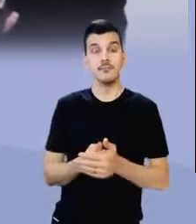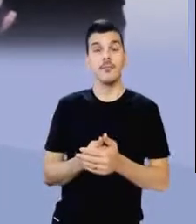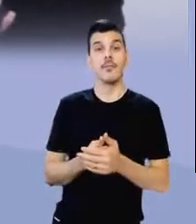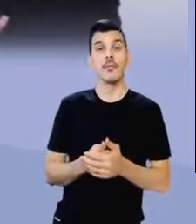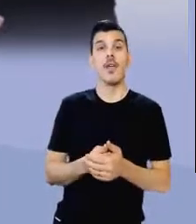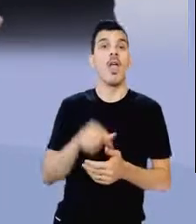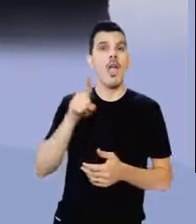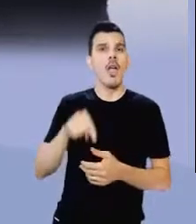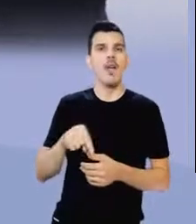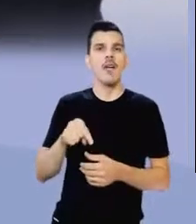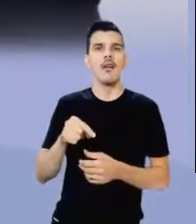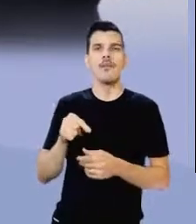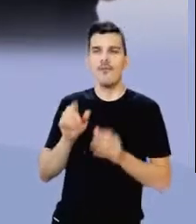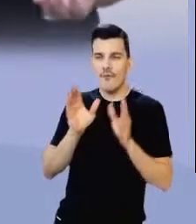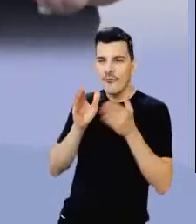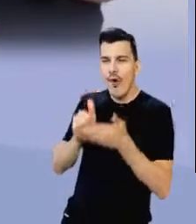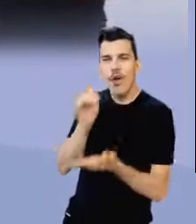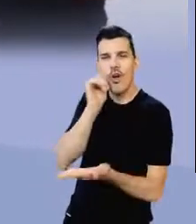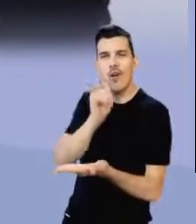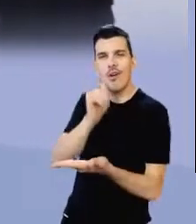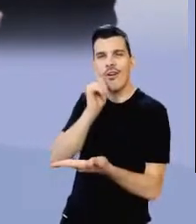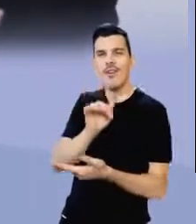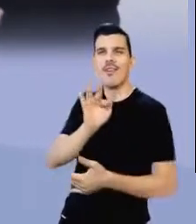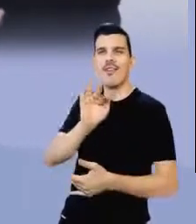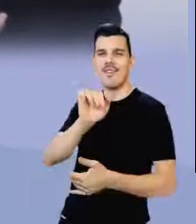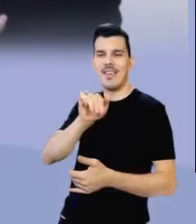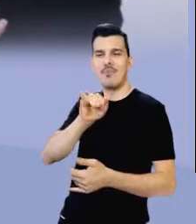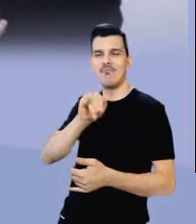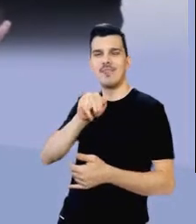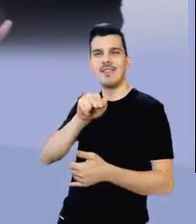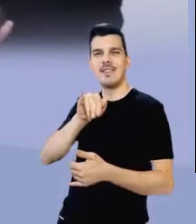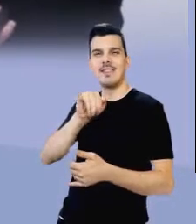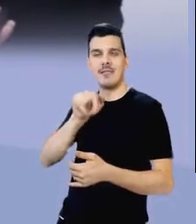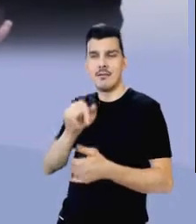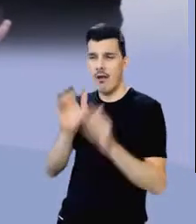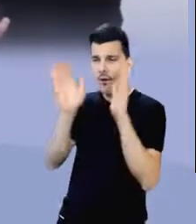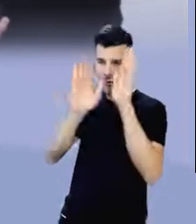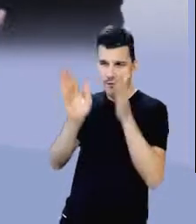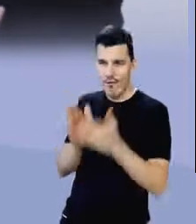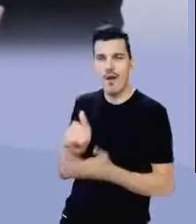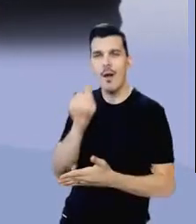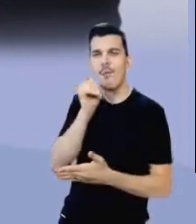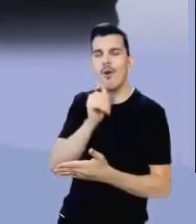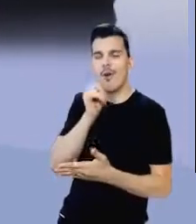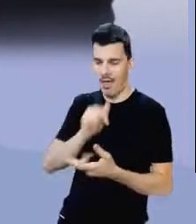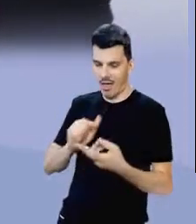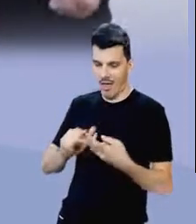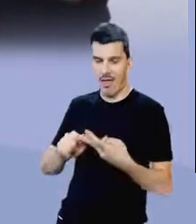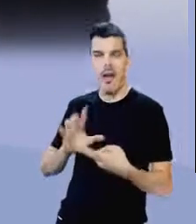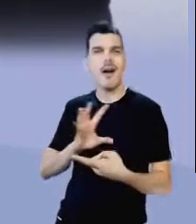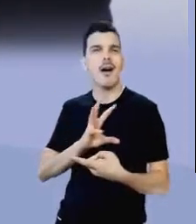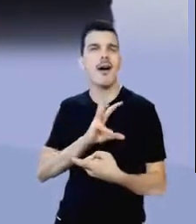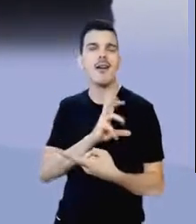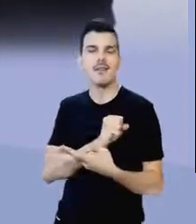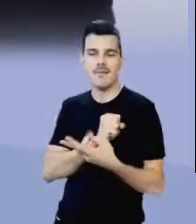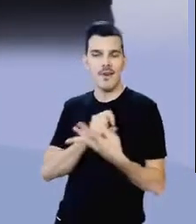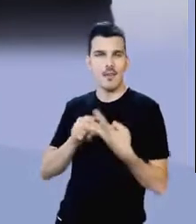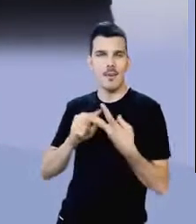fase seguinte será uma fase feminina, que trabalhará muito a beleza feminina, o amor